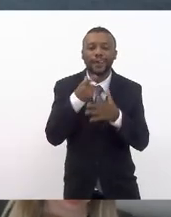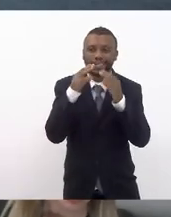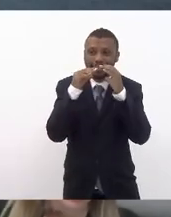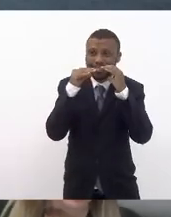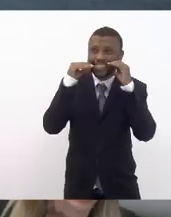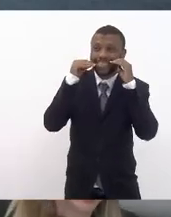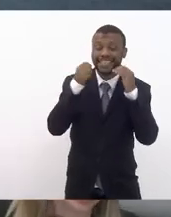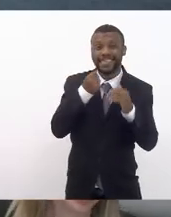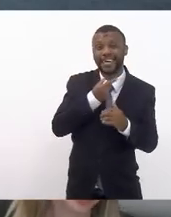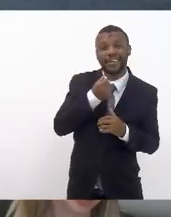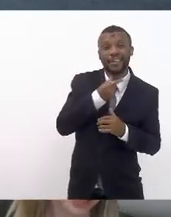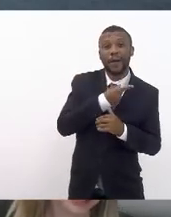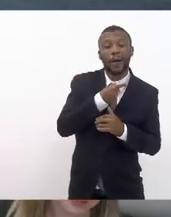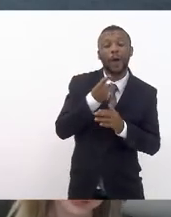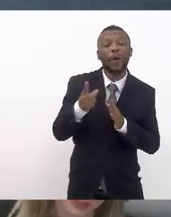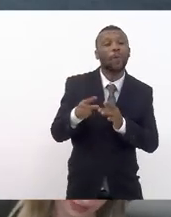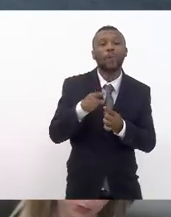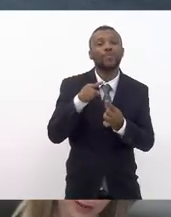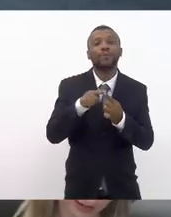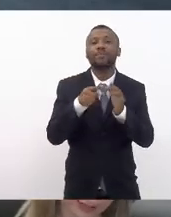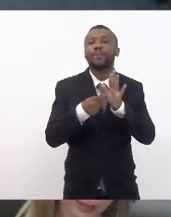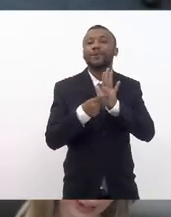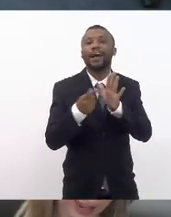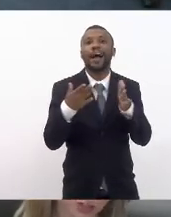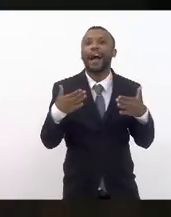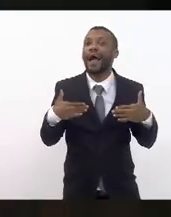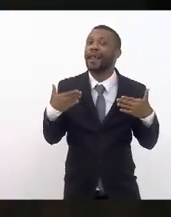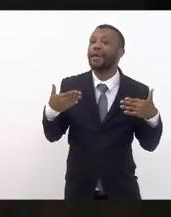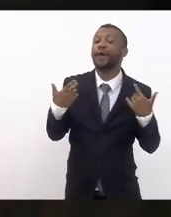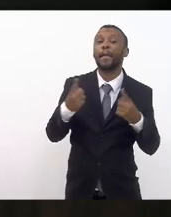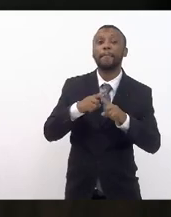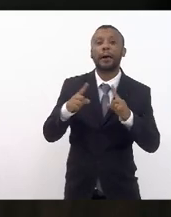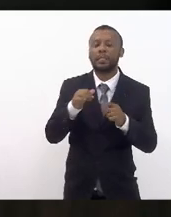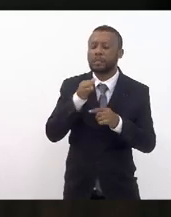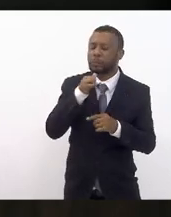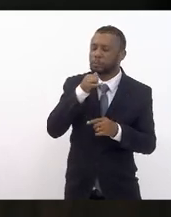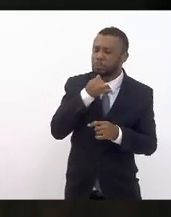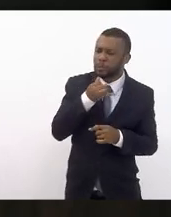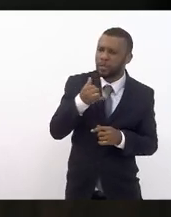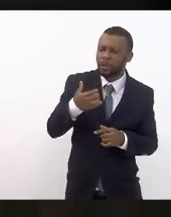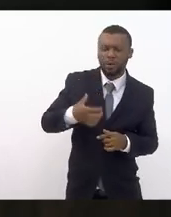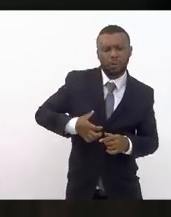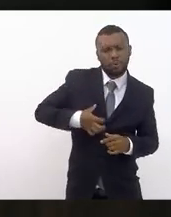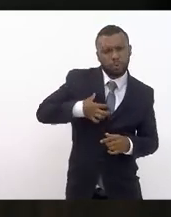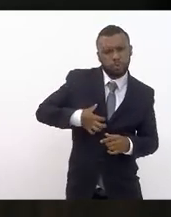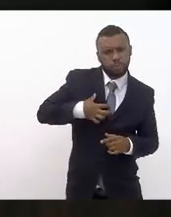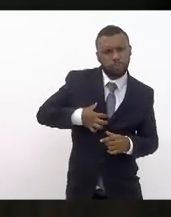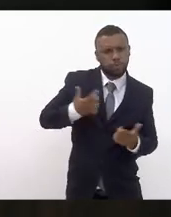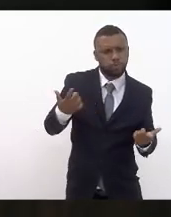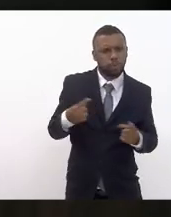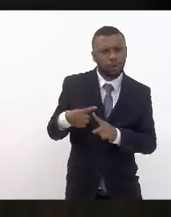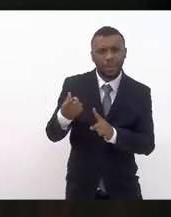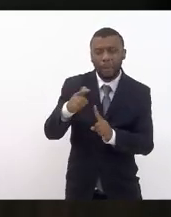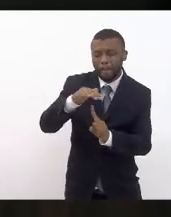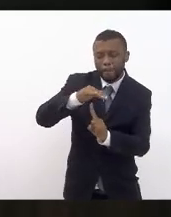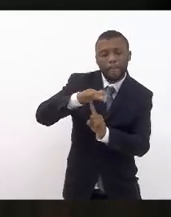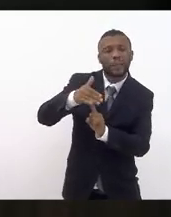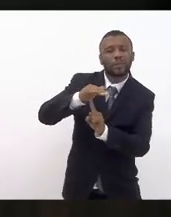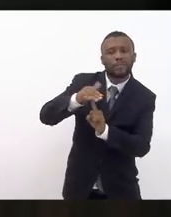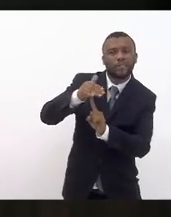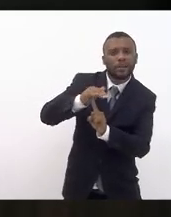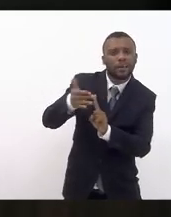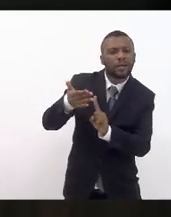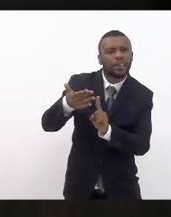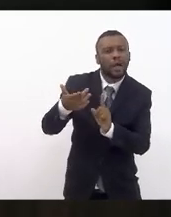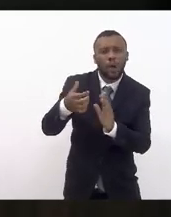algo para trazer alegria, mas que trouxe tristeza e indignação, porque com pedofilia e